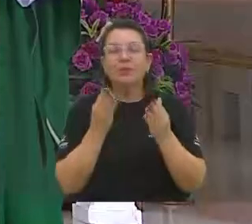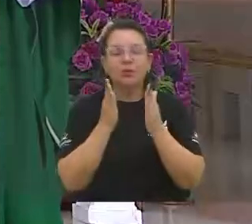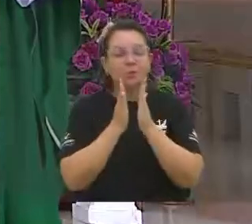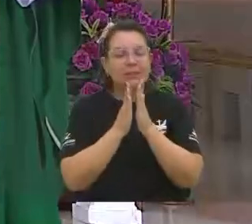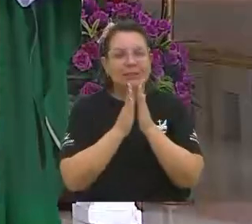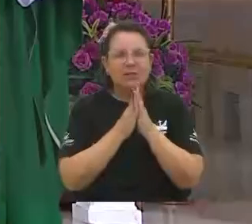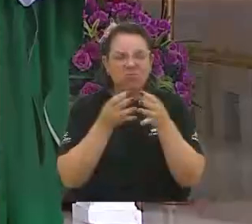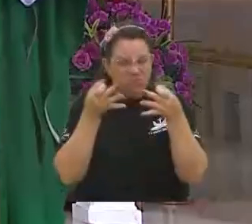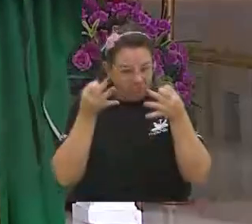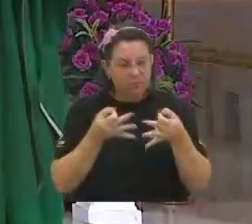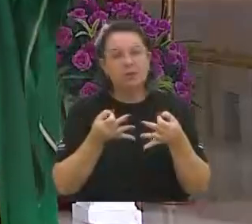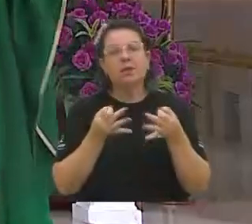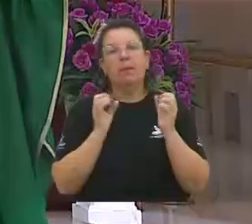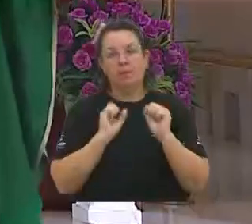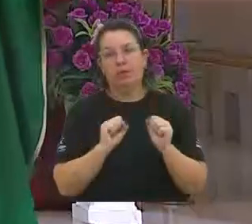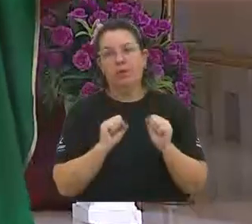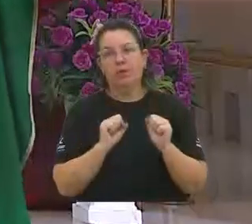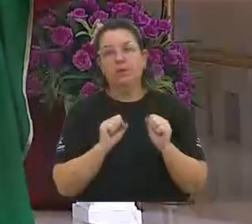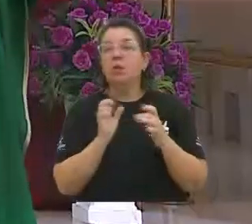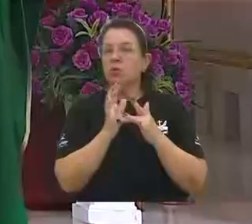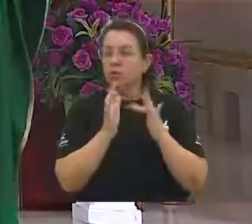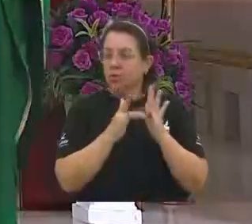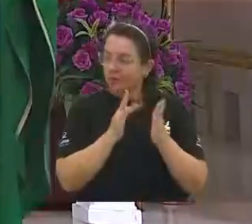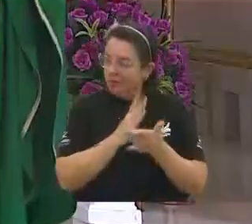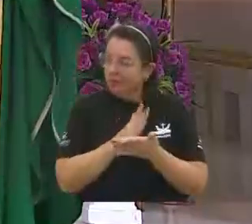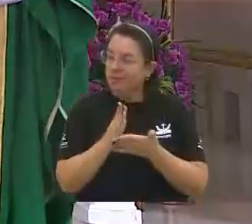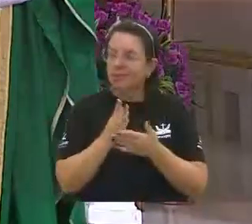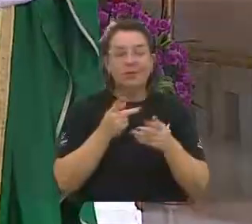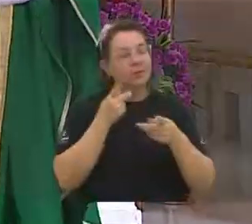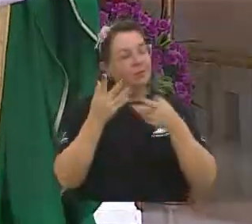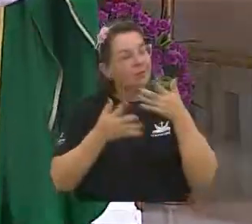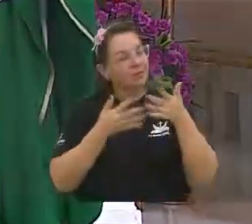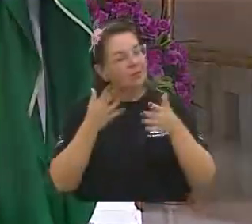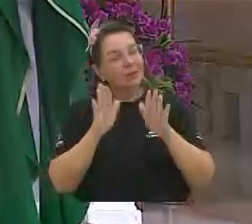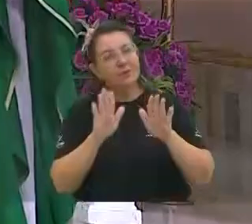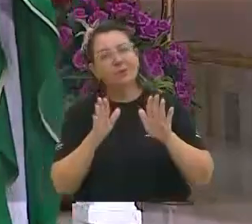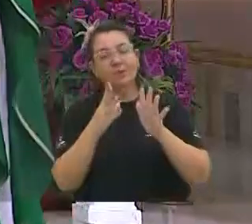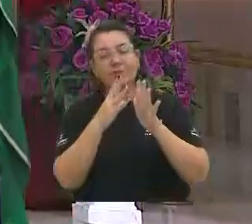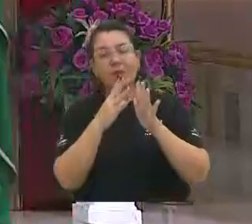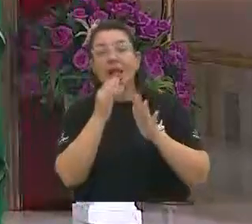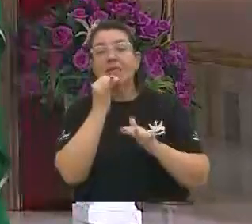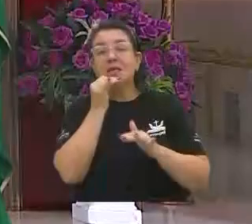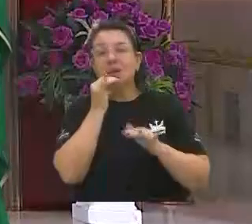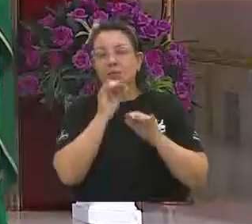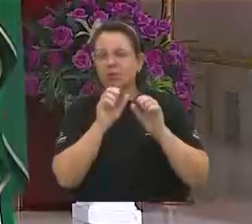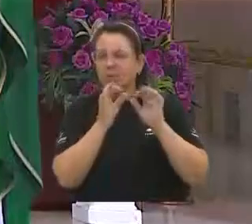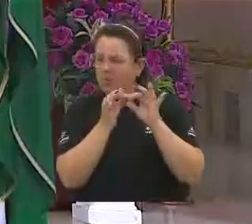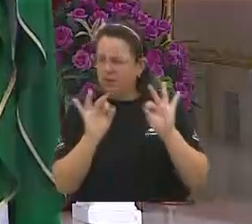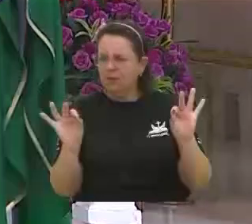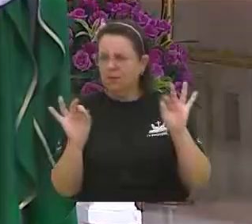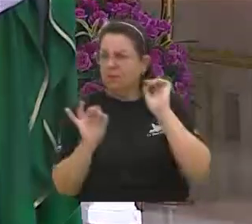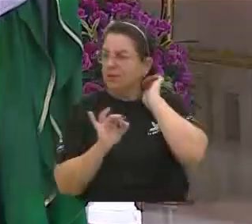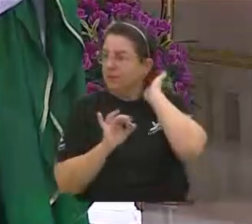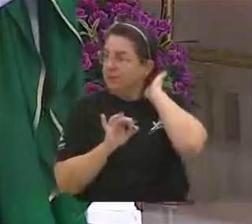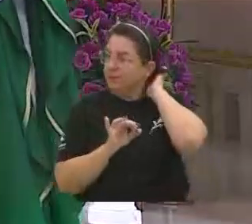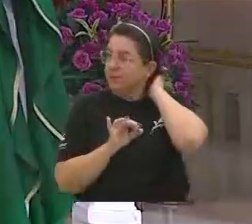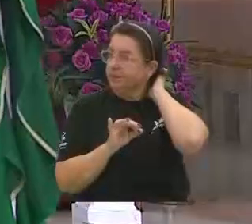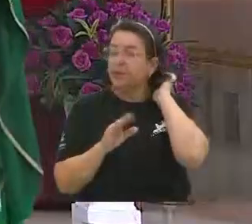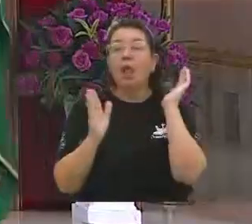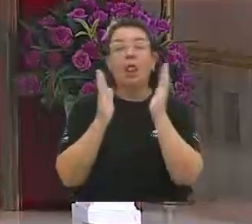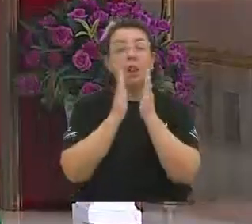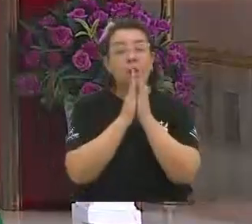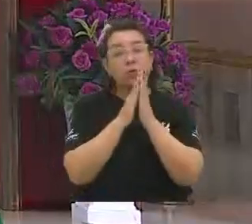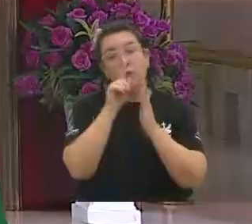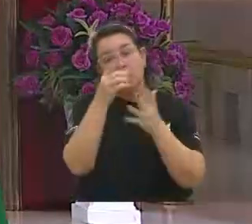oração e ele começa dizendo um exemplo muito claro chega a noite